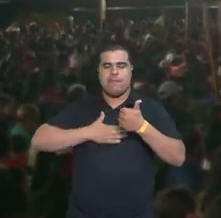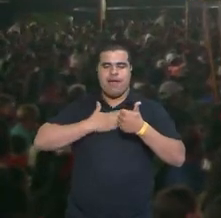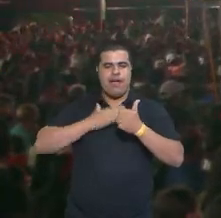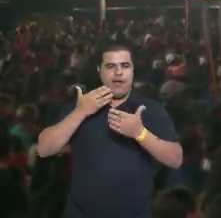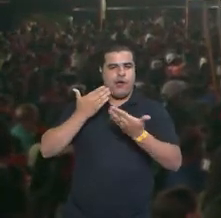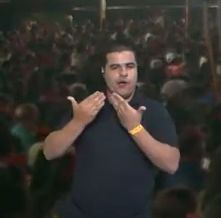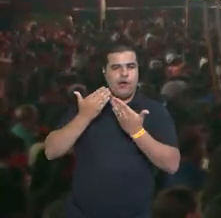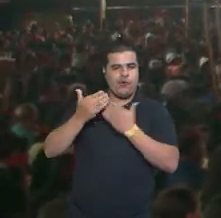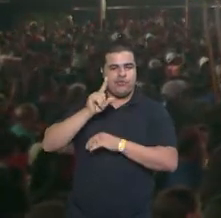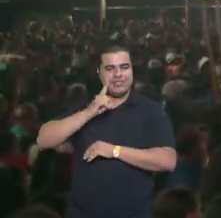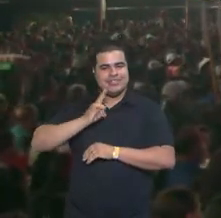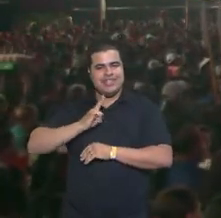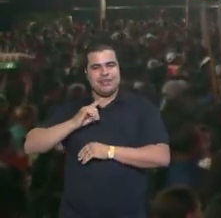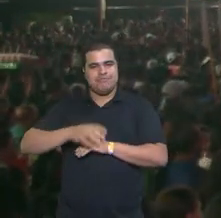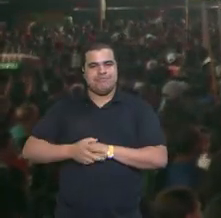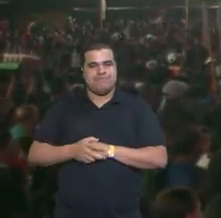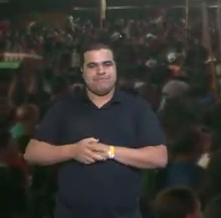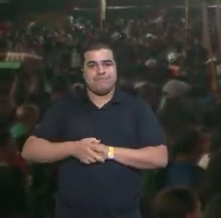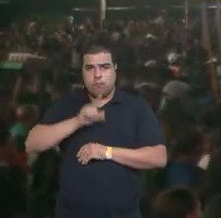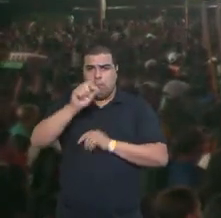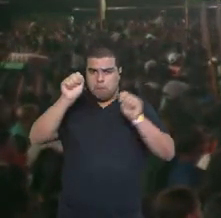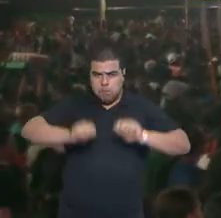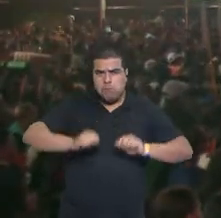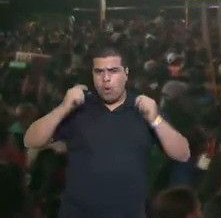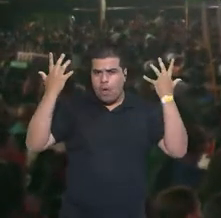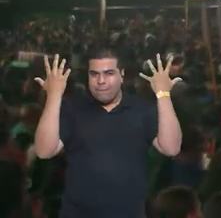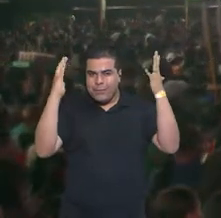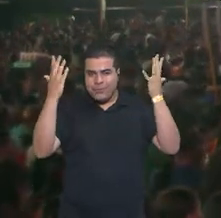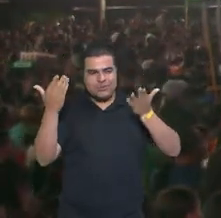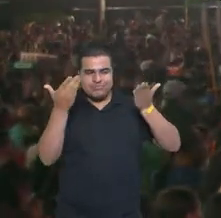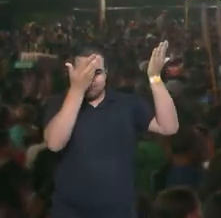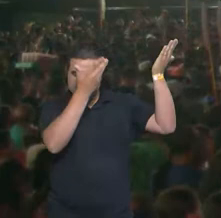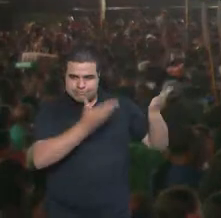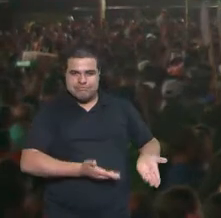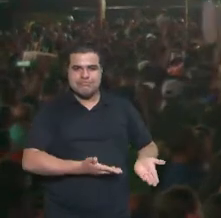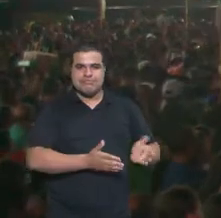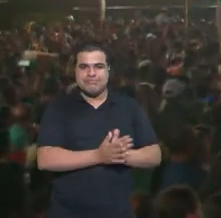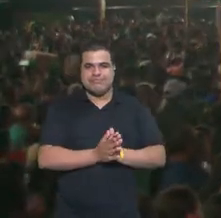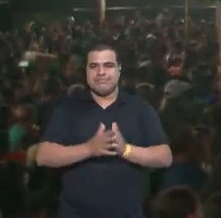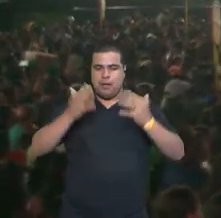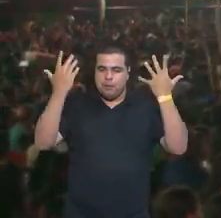você vocês podem aplaudir o servo de Deus